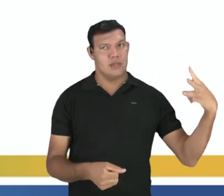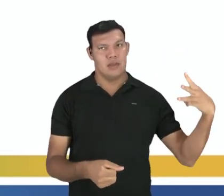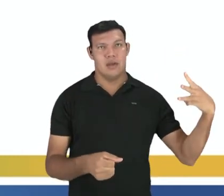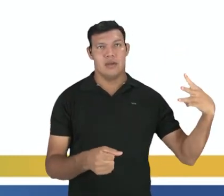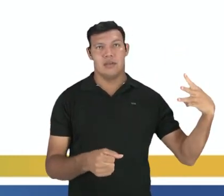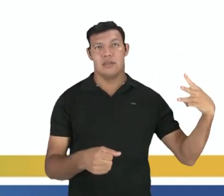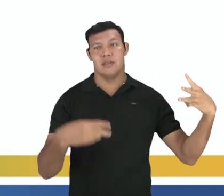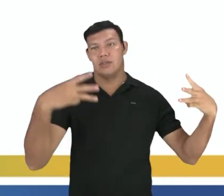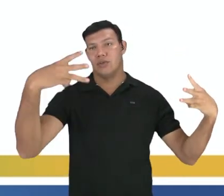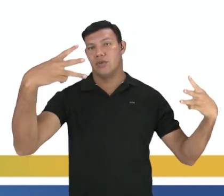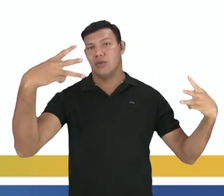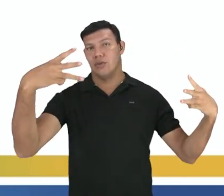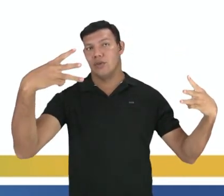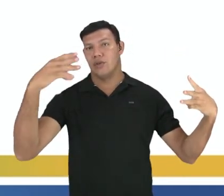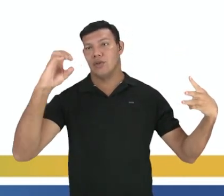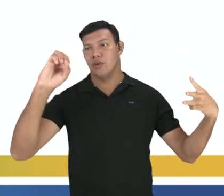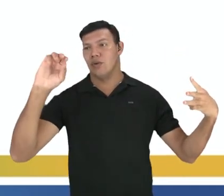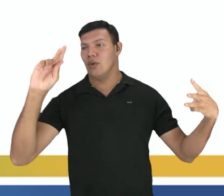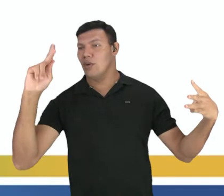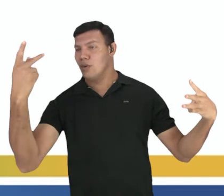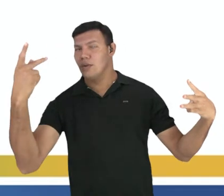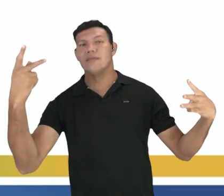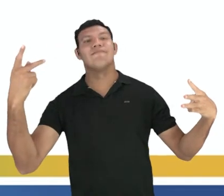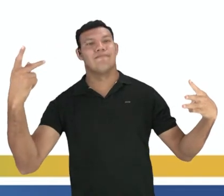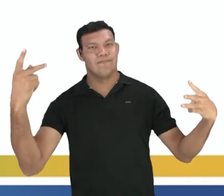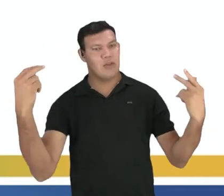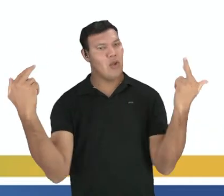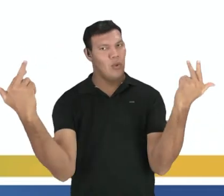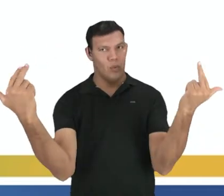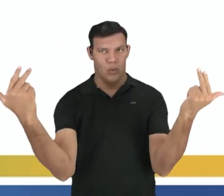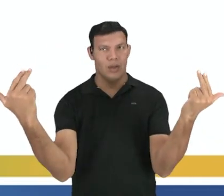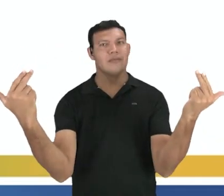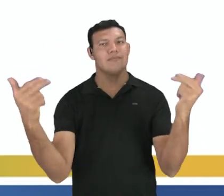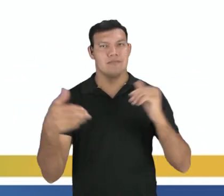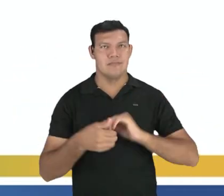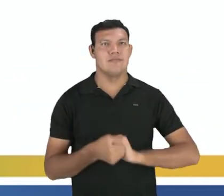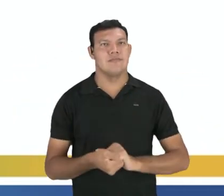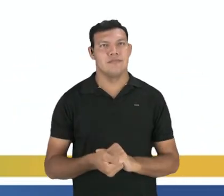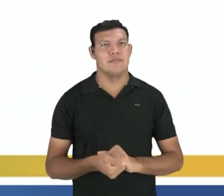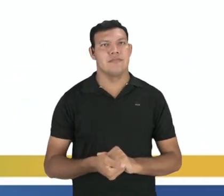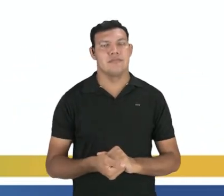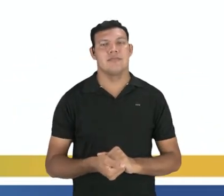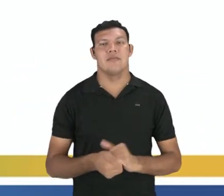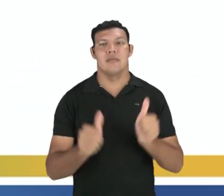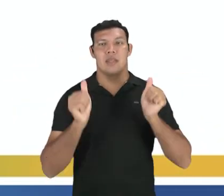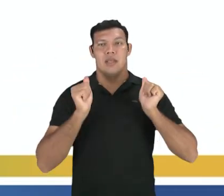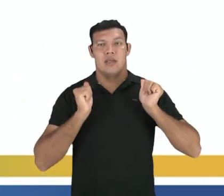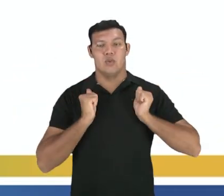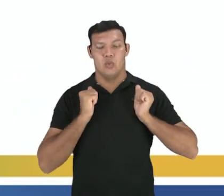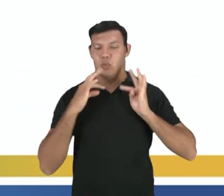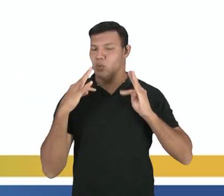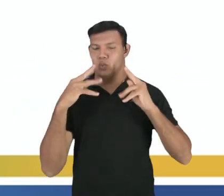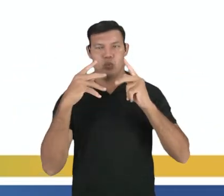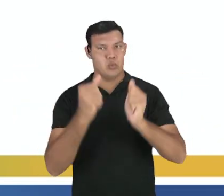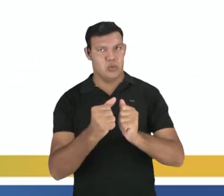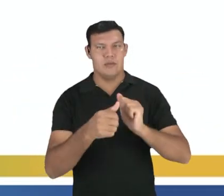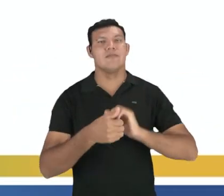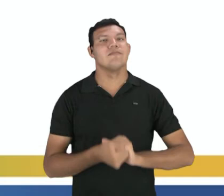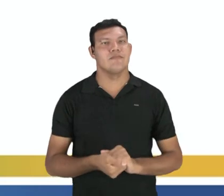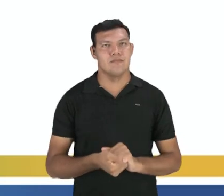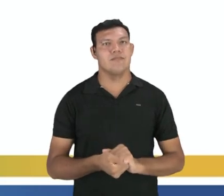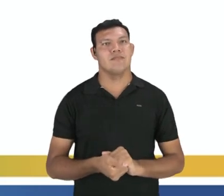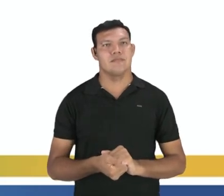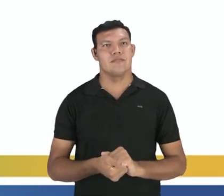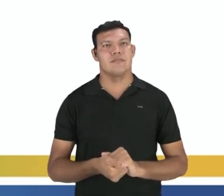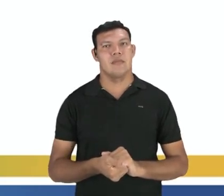aqui para a base, a gente vai ter 3 hidroxila. Então, aqui a gente vai ter uma reação de neutralização total. Então, a